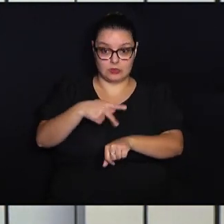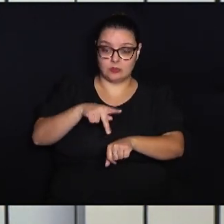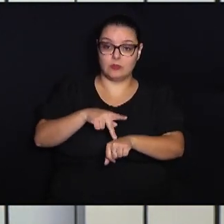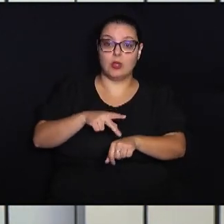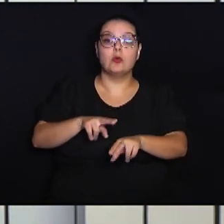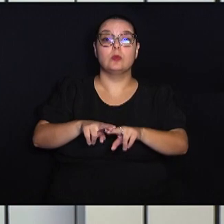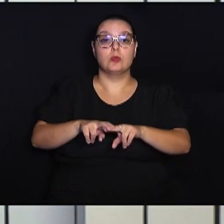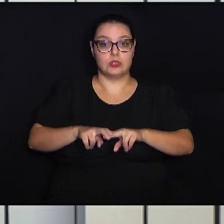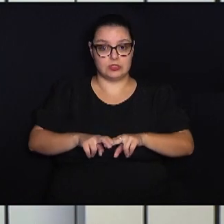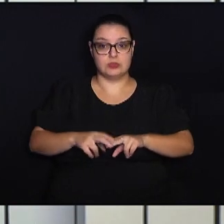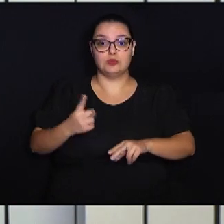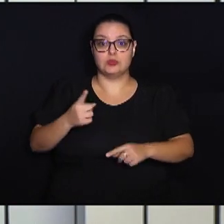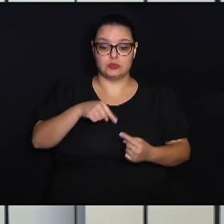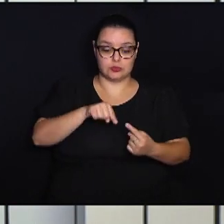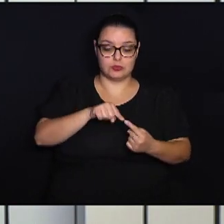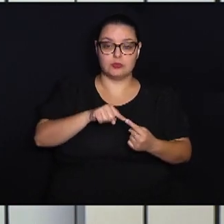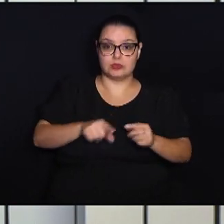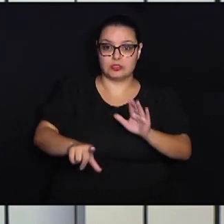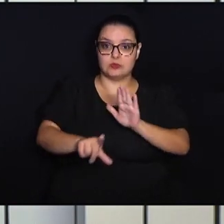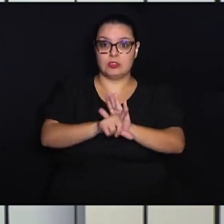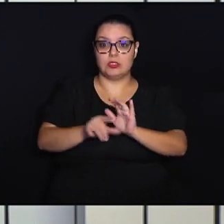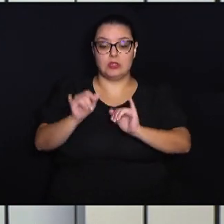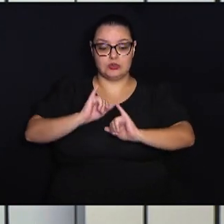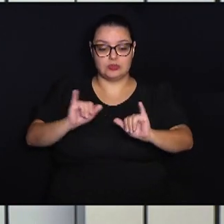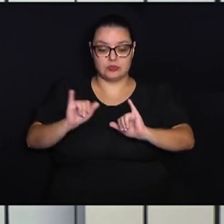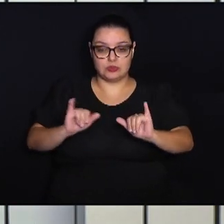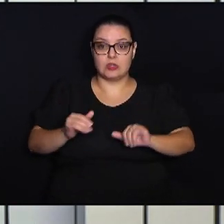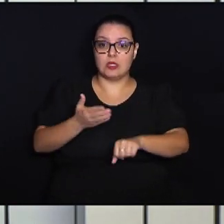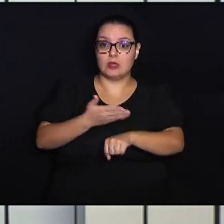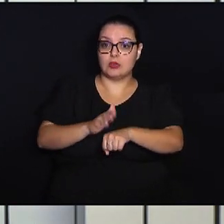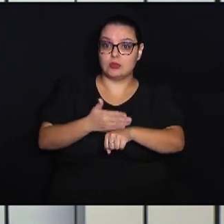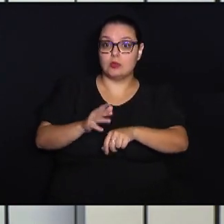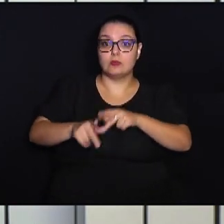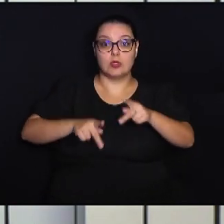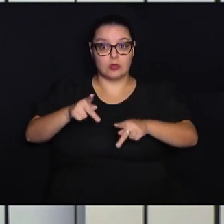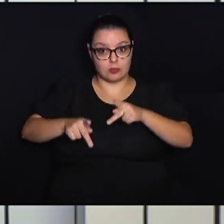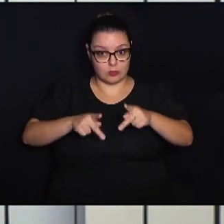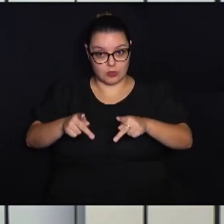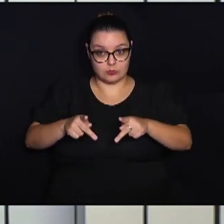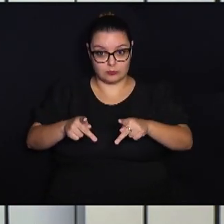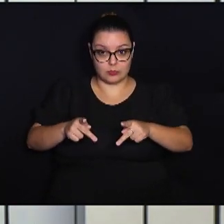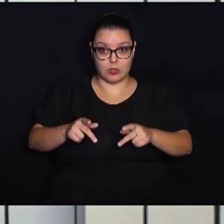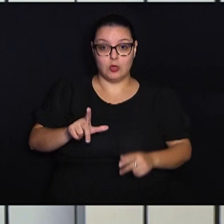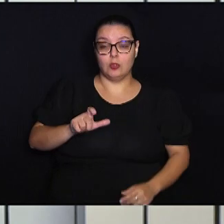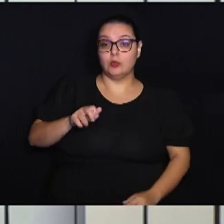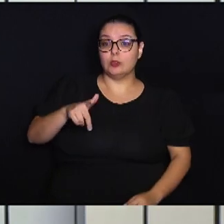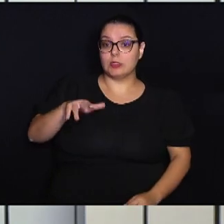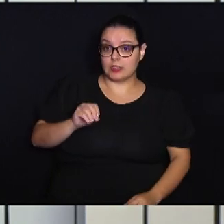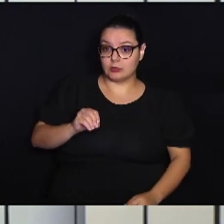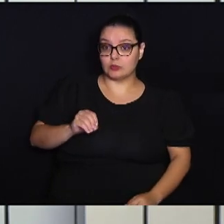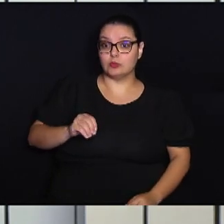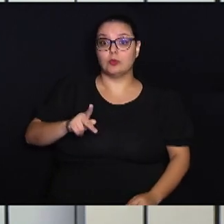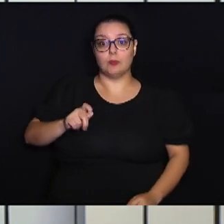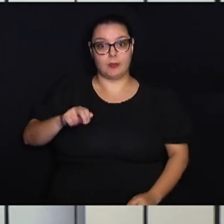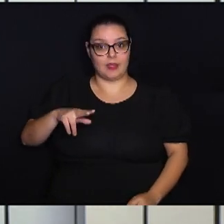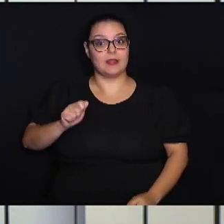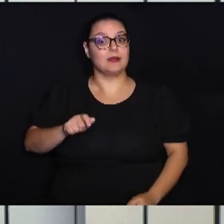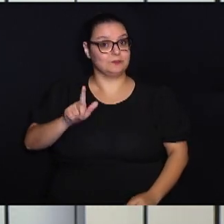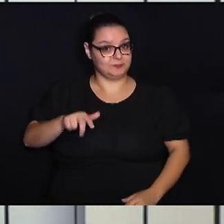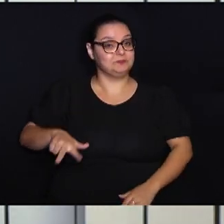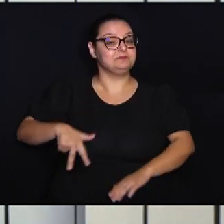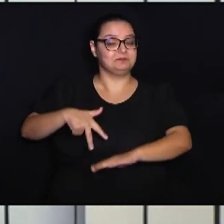conjuntos habitacionais ou empreendimentos de interesse social. As proposições agora seguem para a sanção do prefeito para